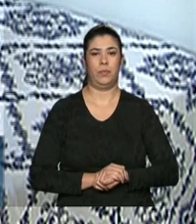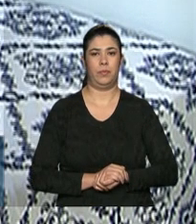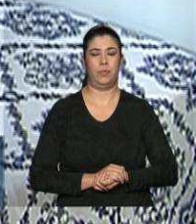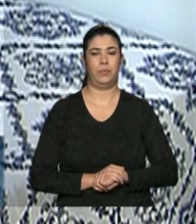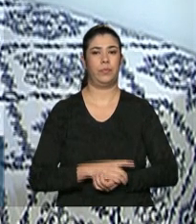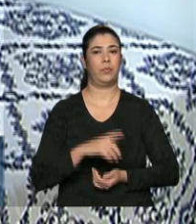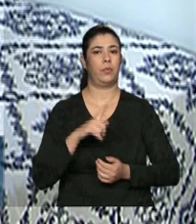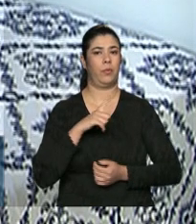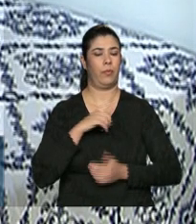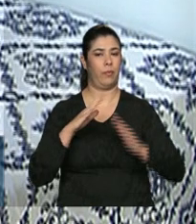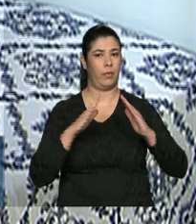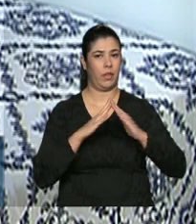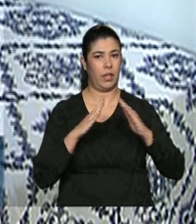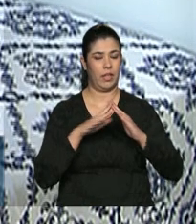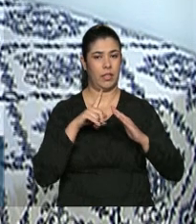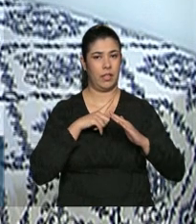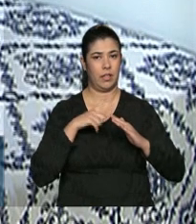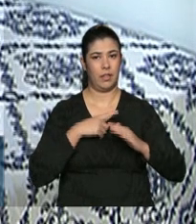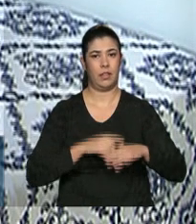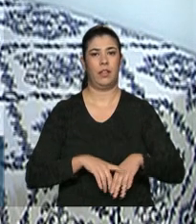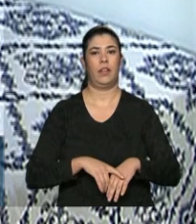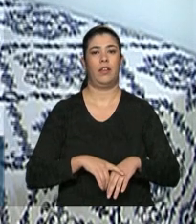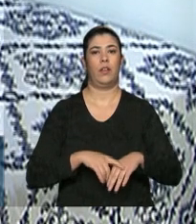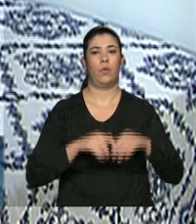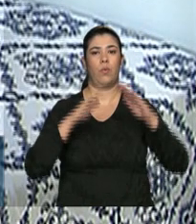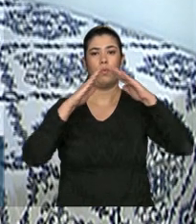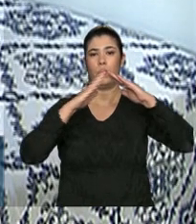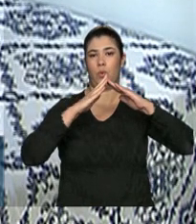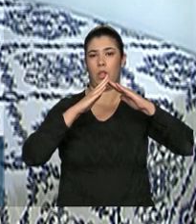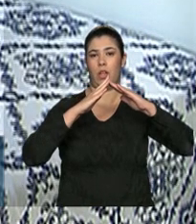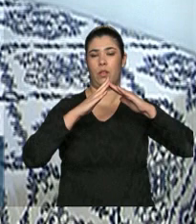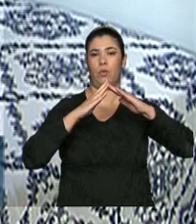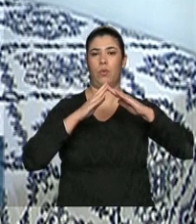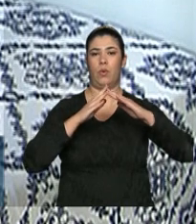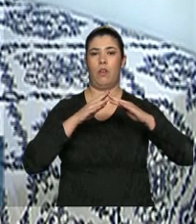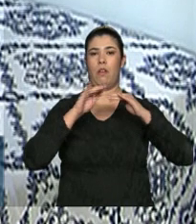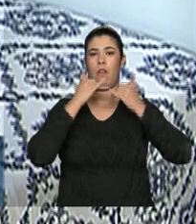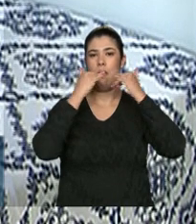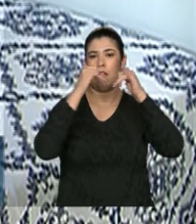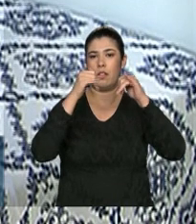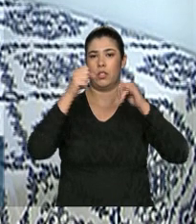As casas contam também com energia solar.